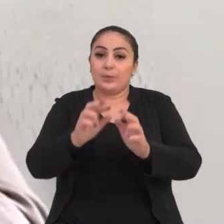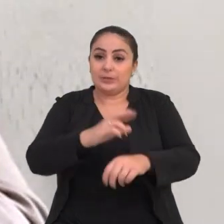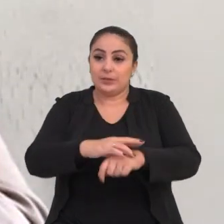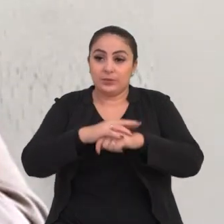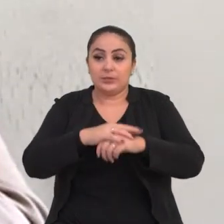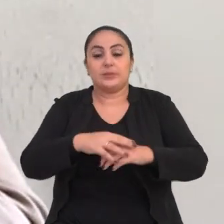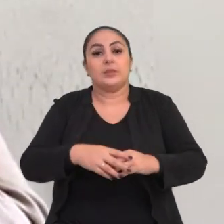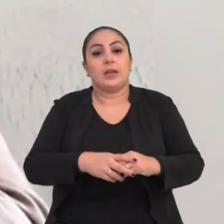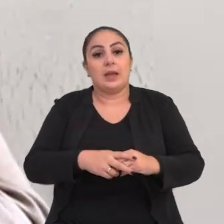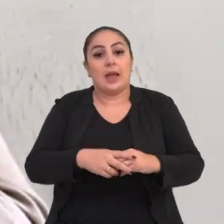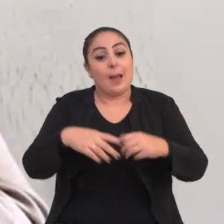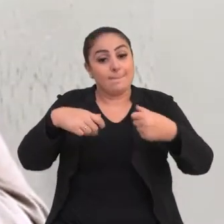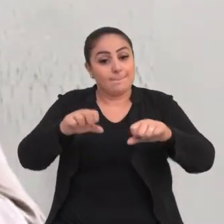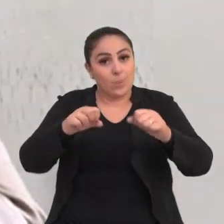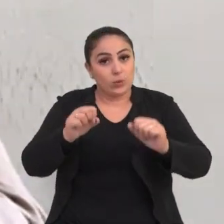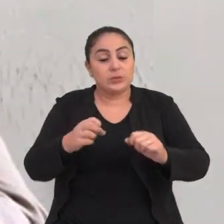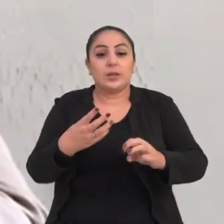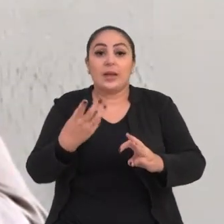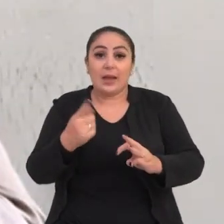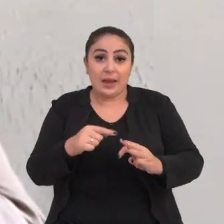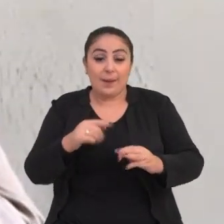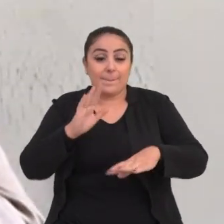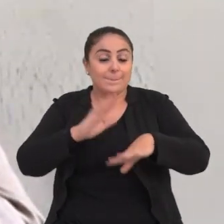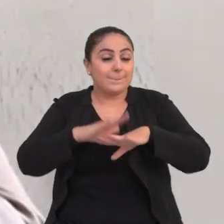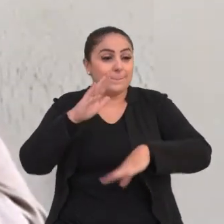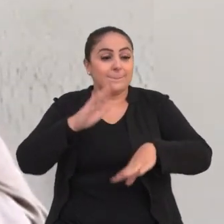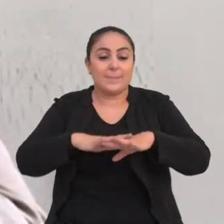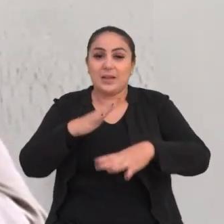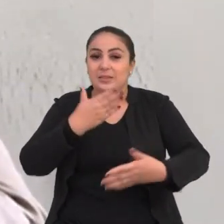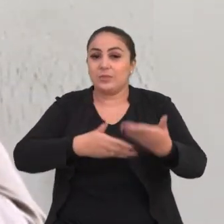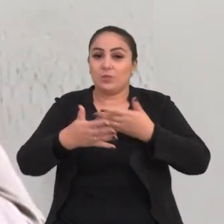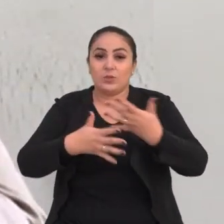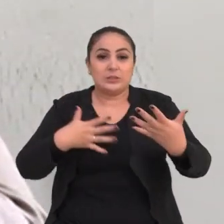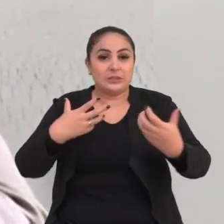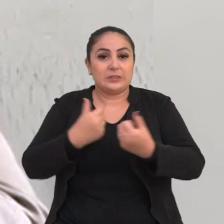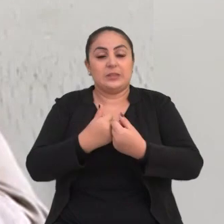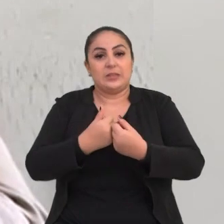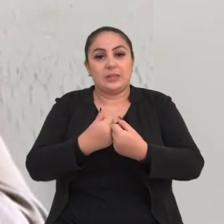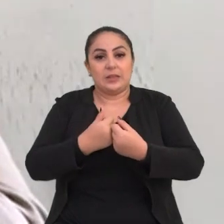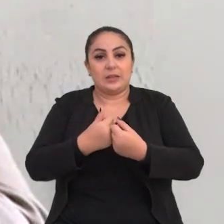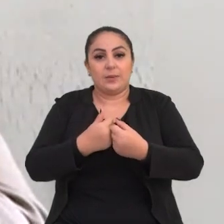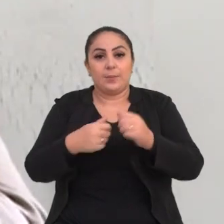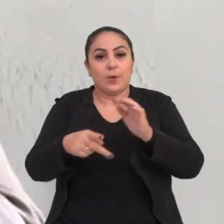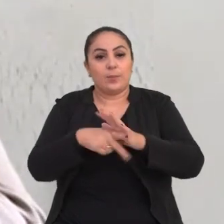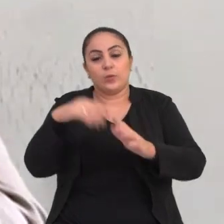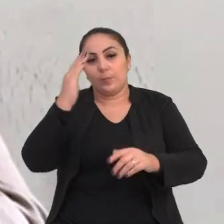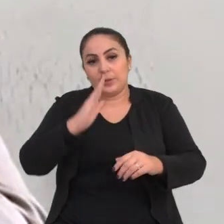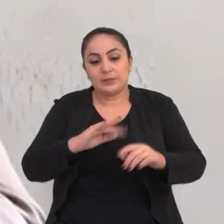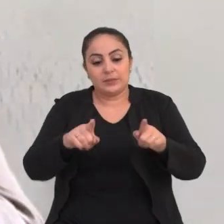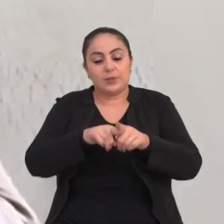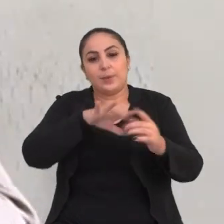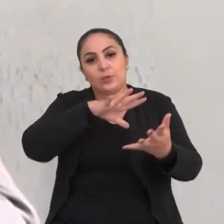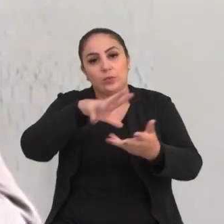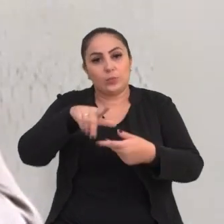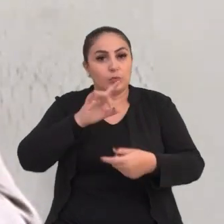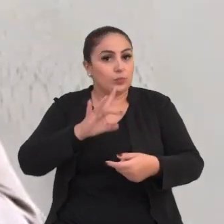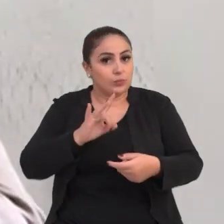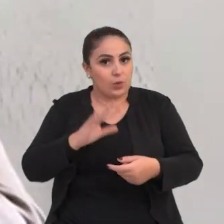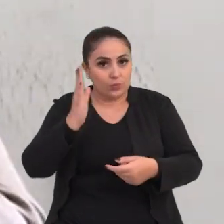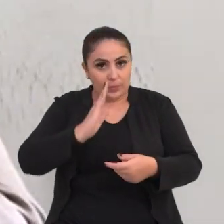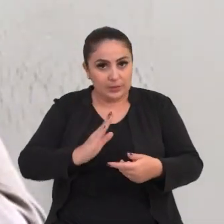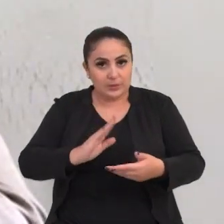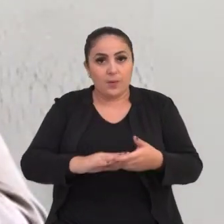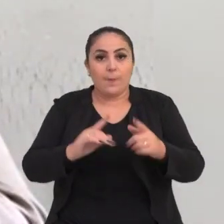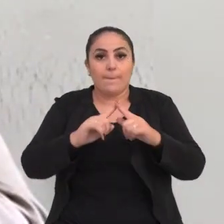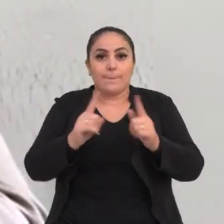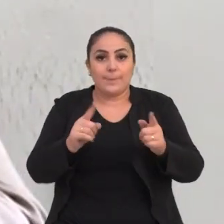própria segurança, e a motocicleta é um dos veículos que mais se envolvem em acidentes fatais no Brasil e no mundo, não só no